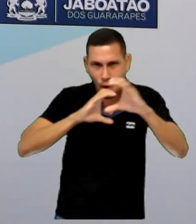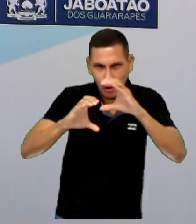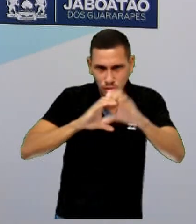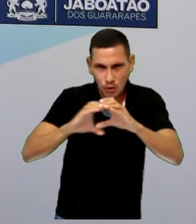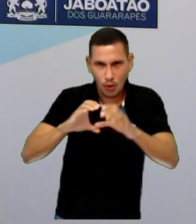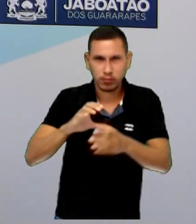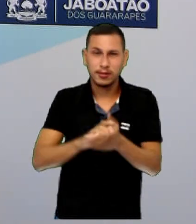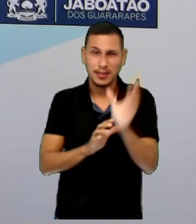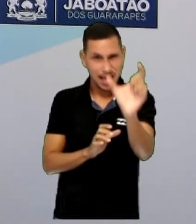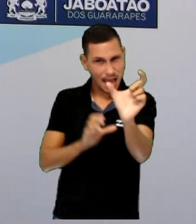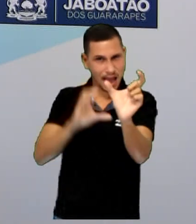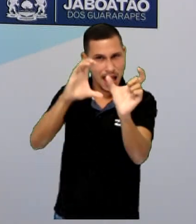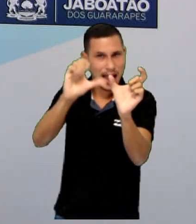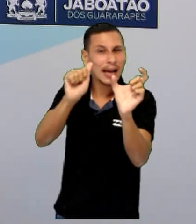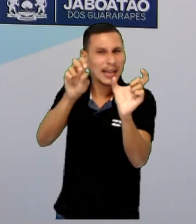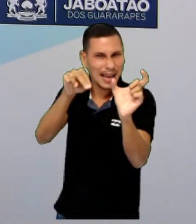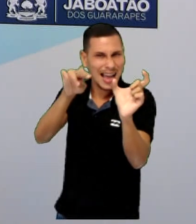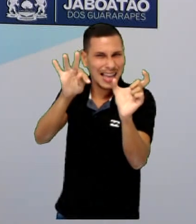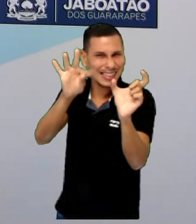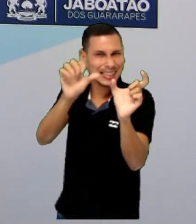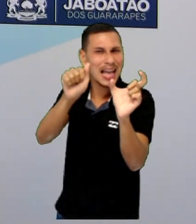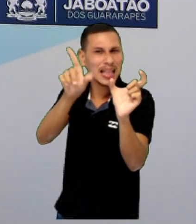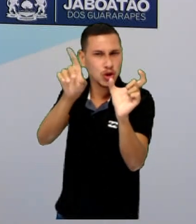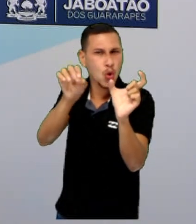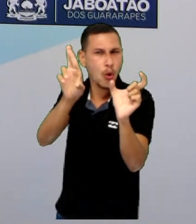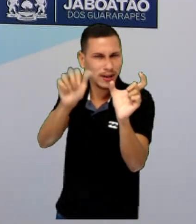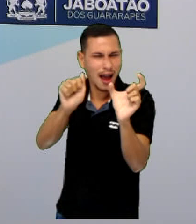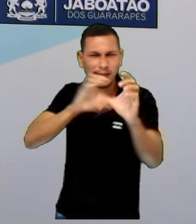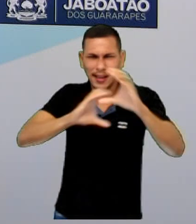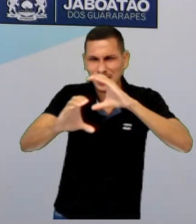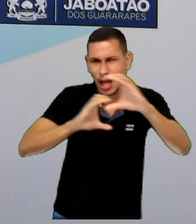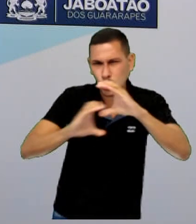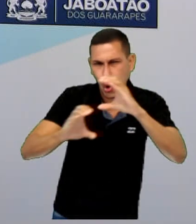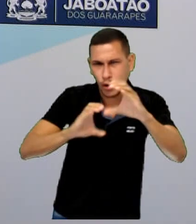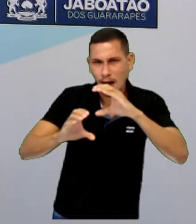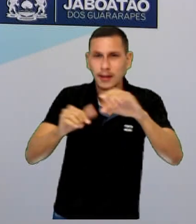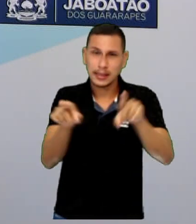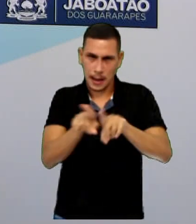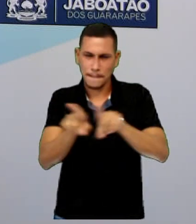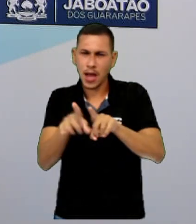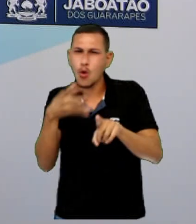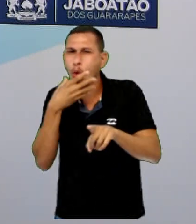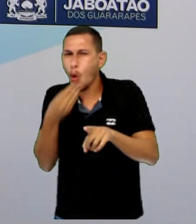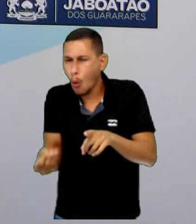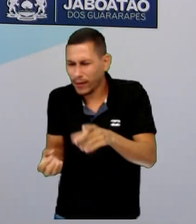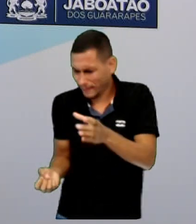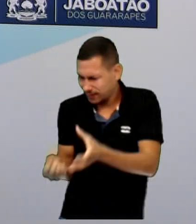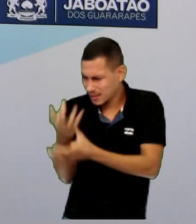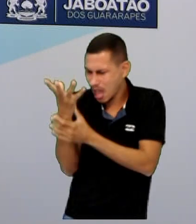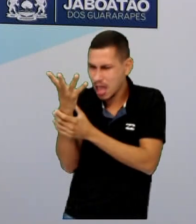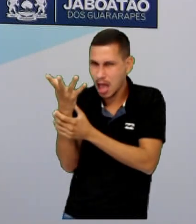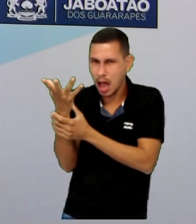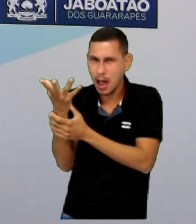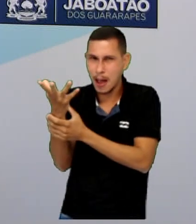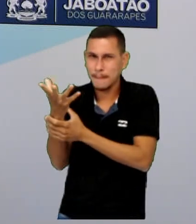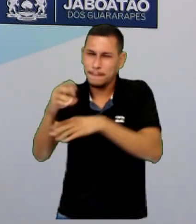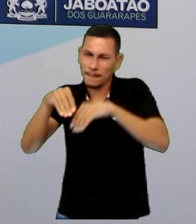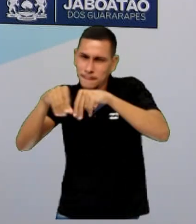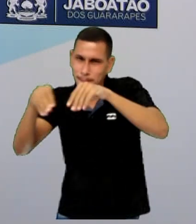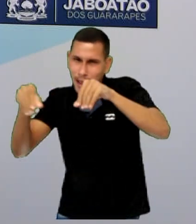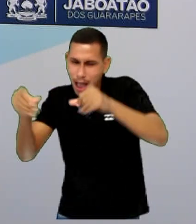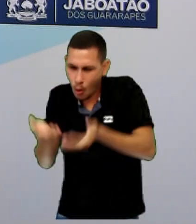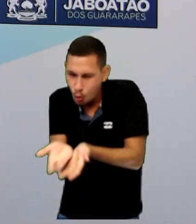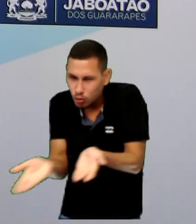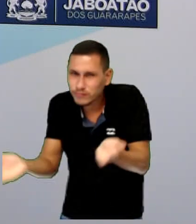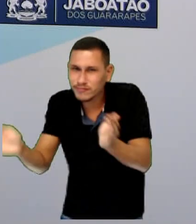mesmo, cantadora de coco, e de um oleiro. Oleiros são aqueles profissionais que fazem utensílios